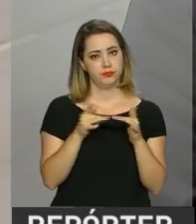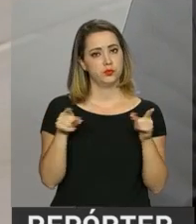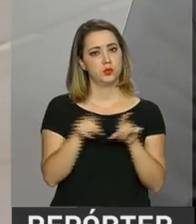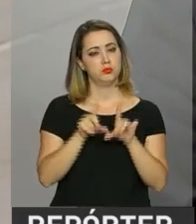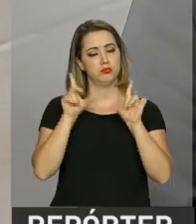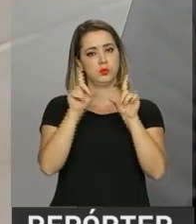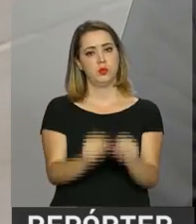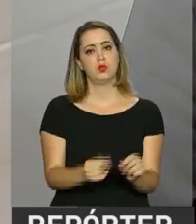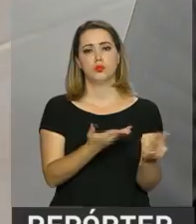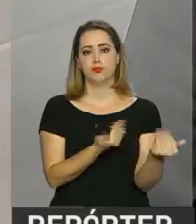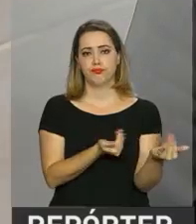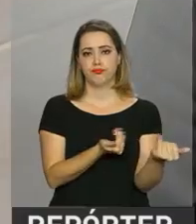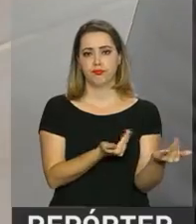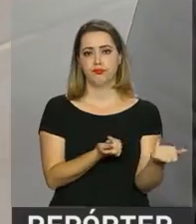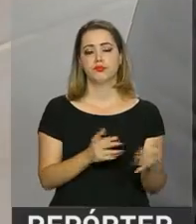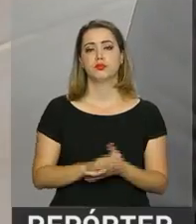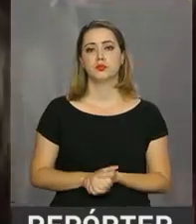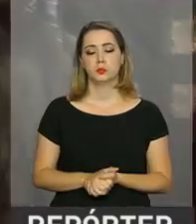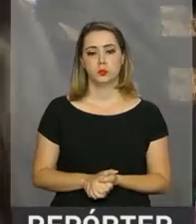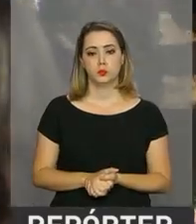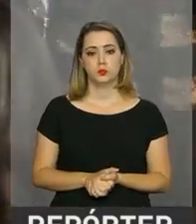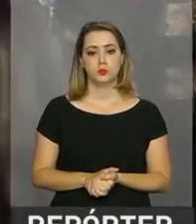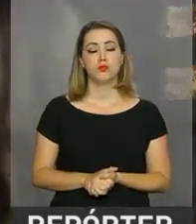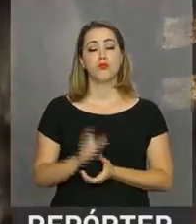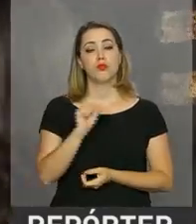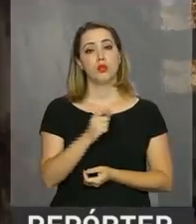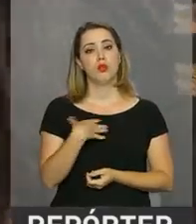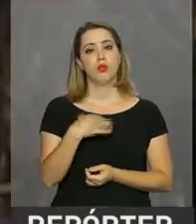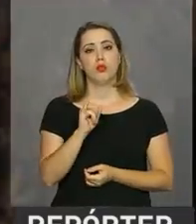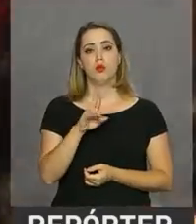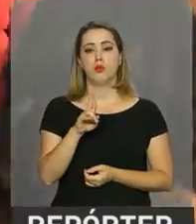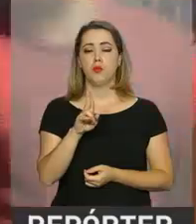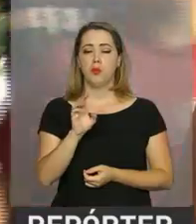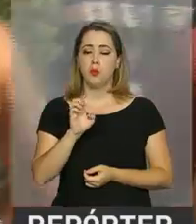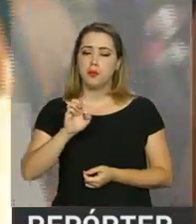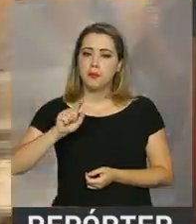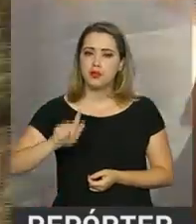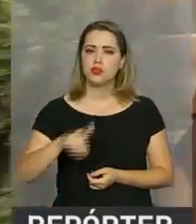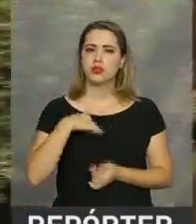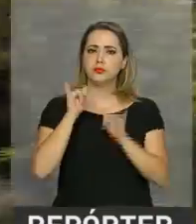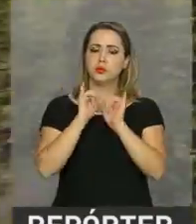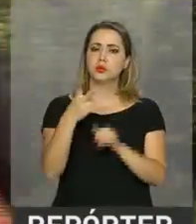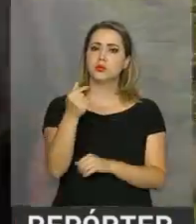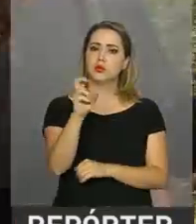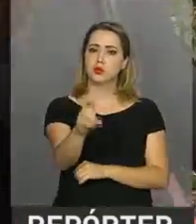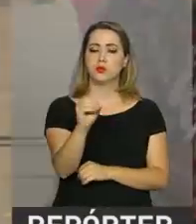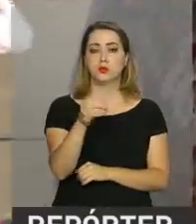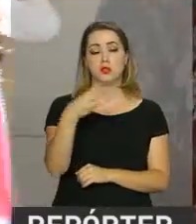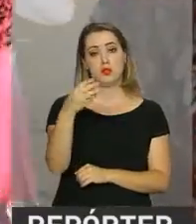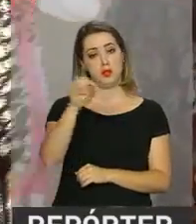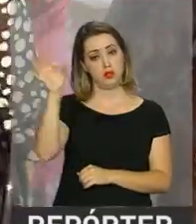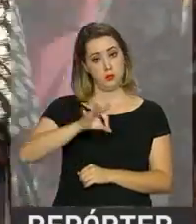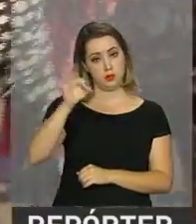diminuição da população idade de trabalhar estudos do IBGE revelam que em 2050 cerca de 30% da população